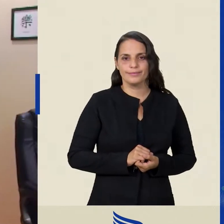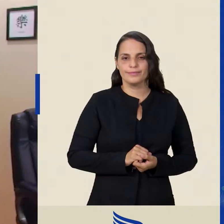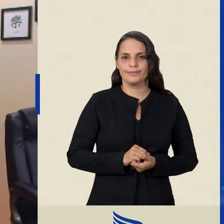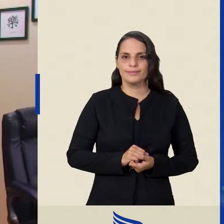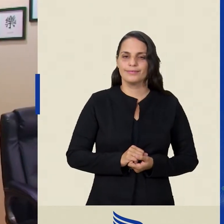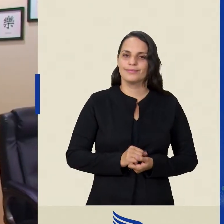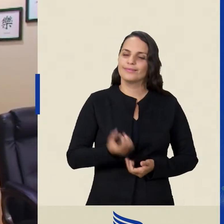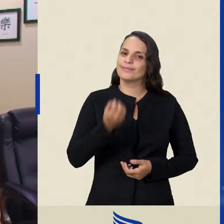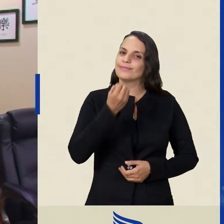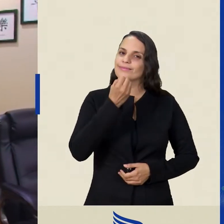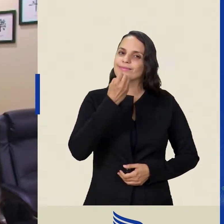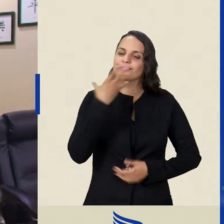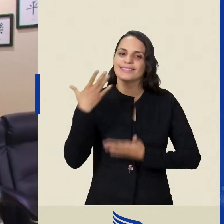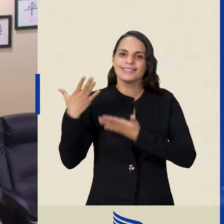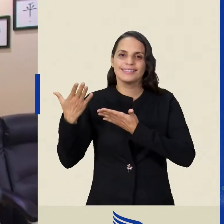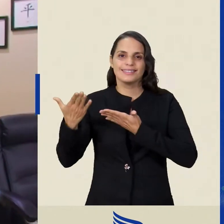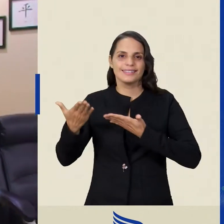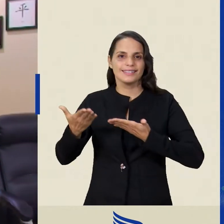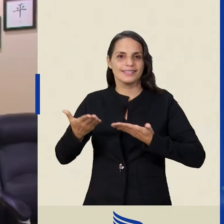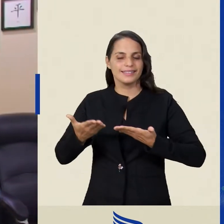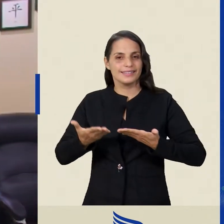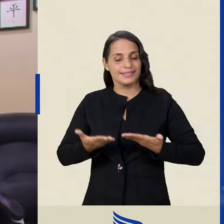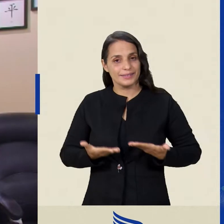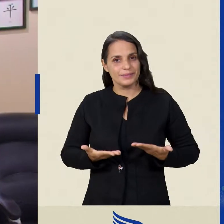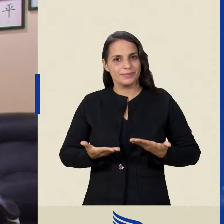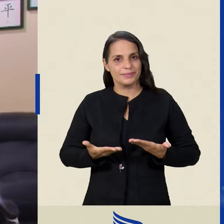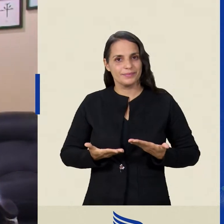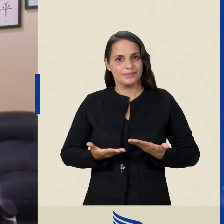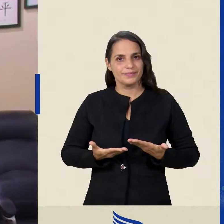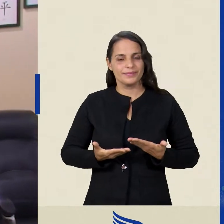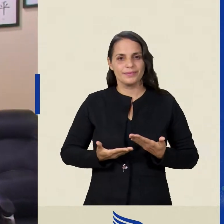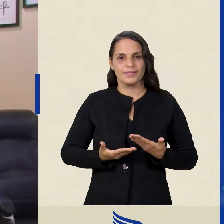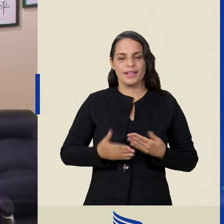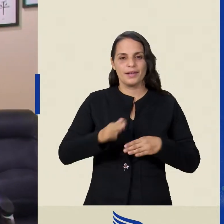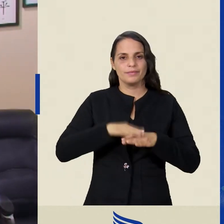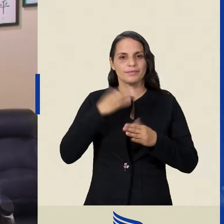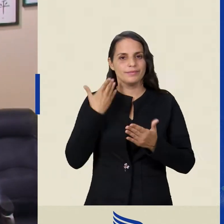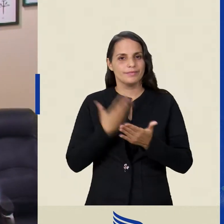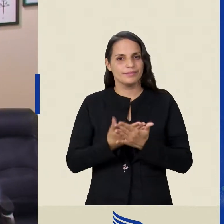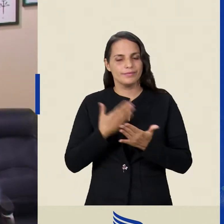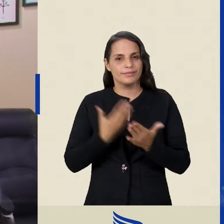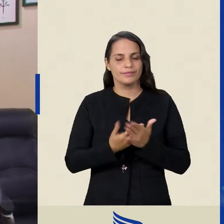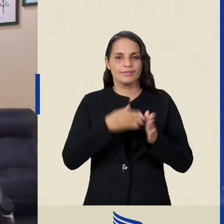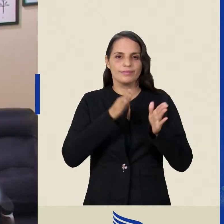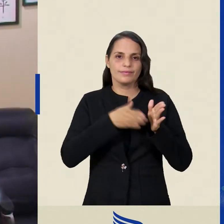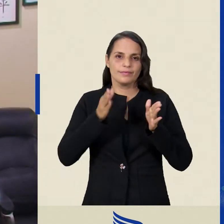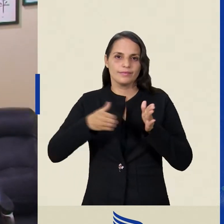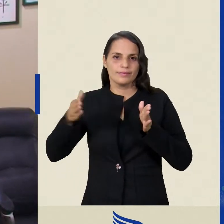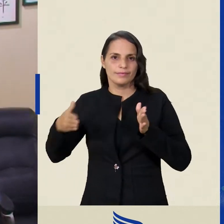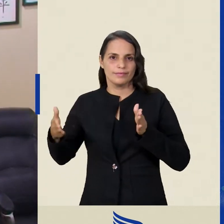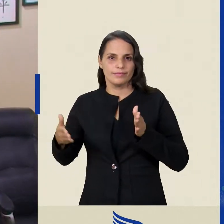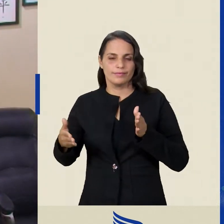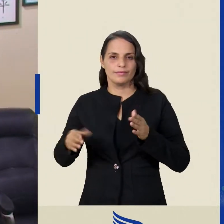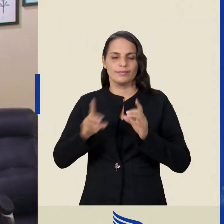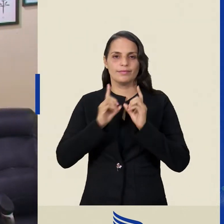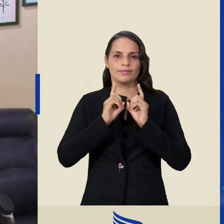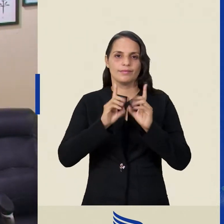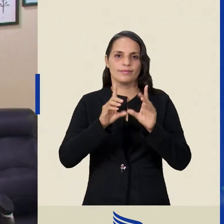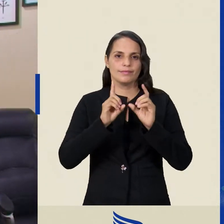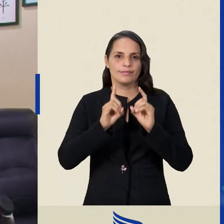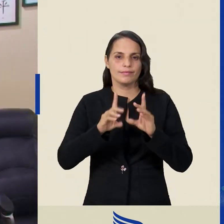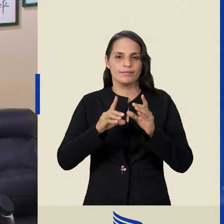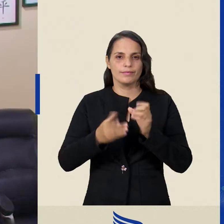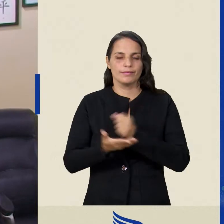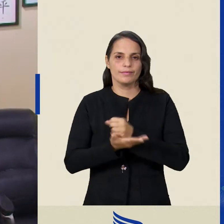damos cordiais boas-vindas para mais um estudo da série Princípio de Fé